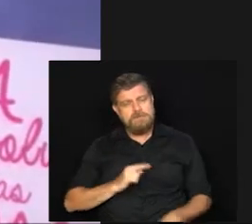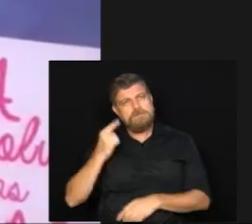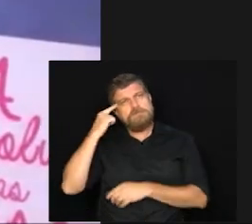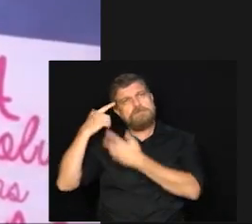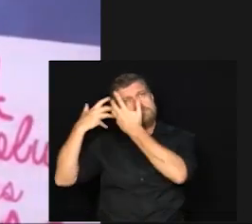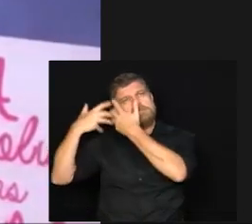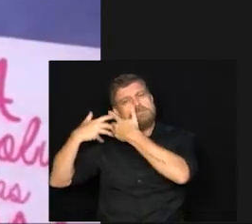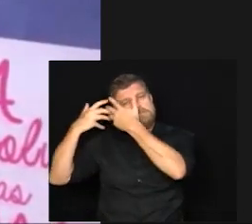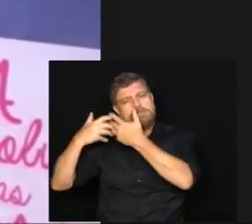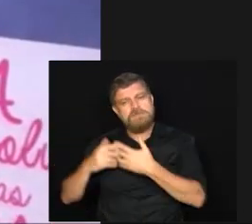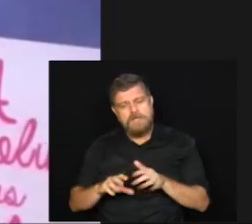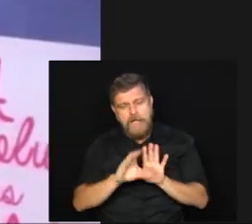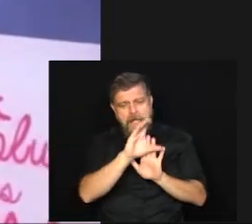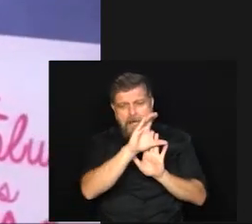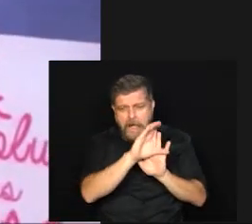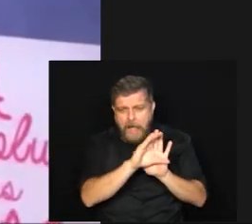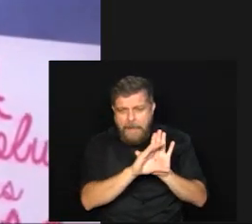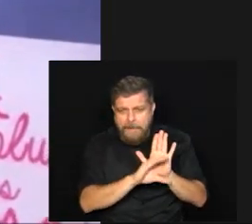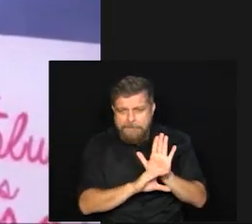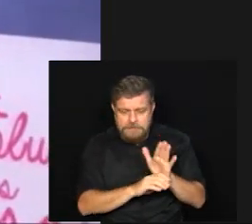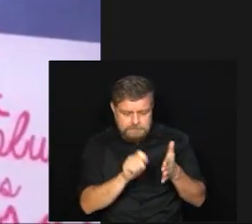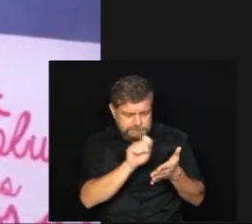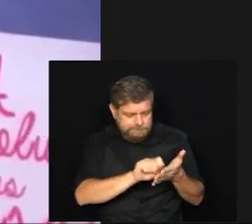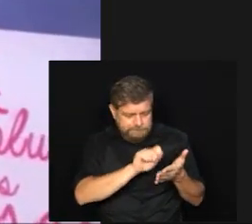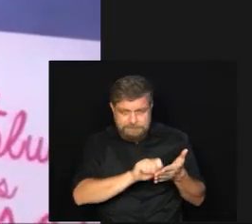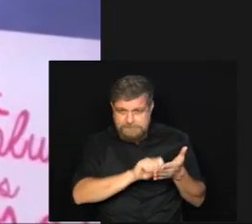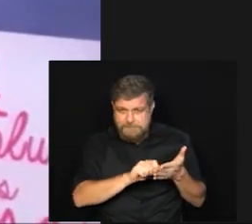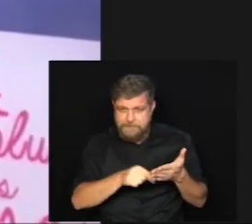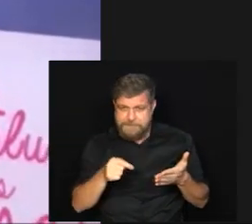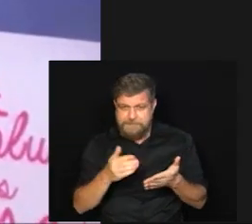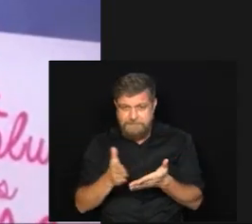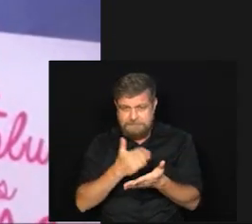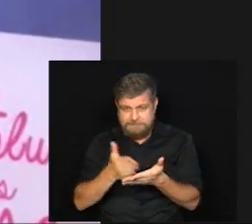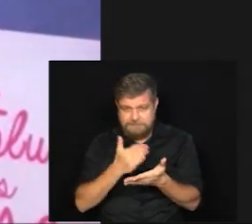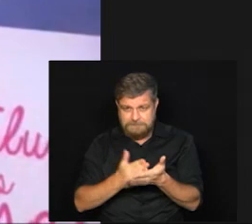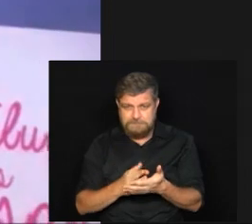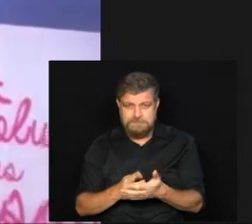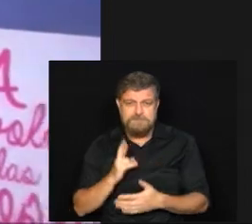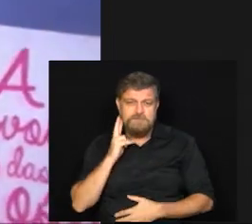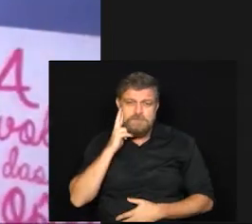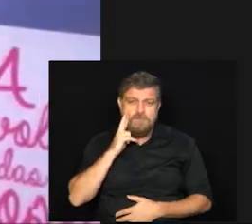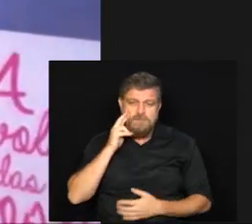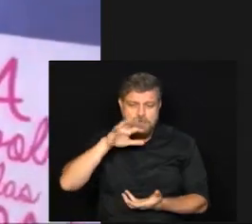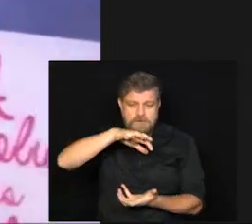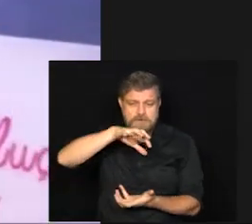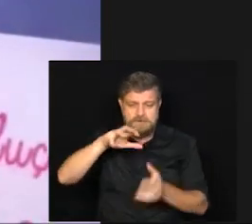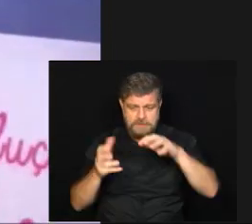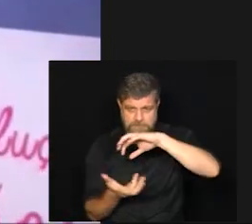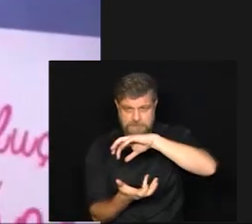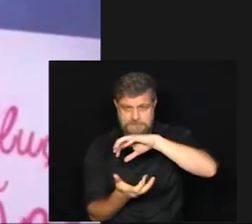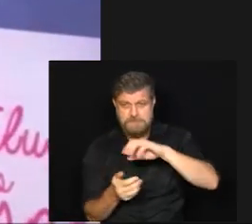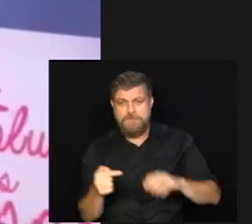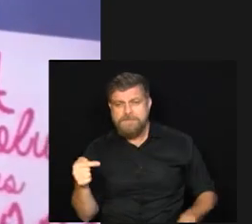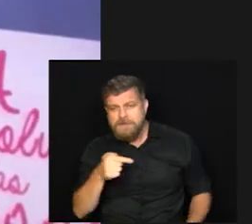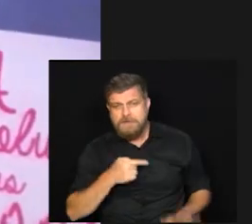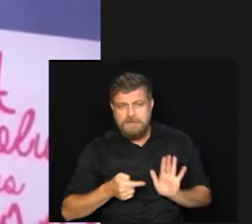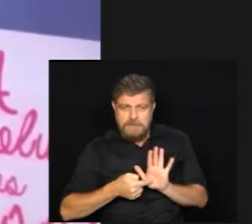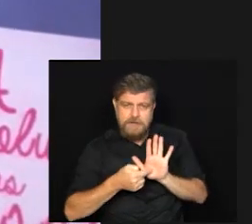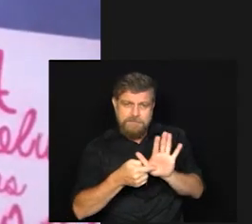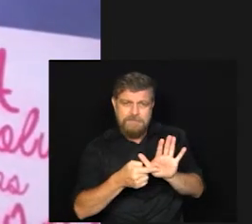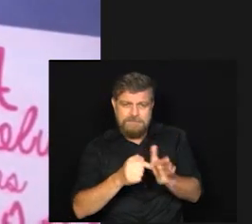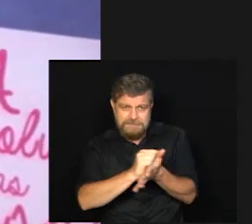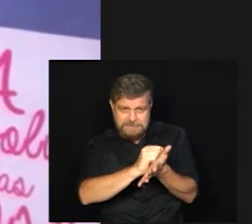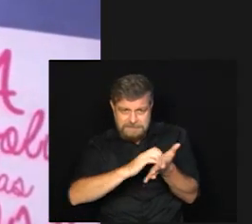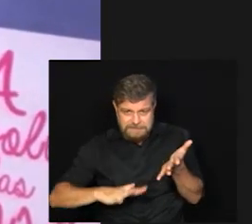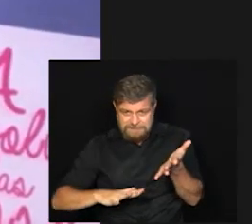pensando capítulo por capítulo. Tanto é que o livro, A Revolução das Rosas, você mesmo frisou que ele traz as atividades